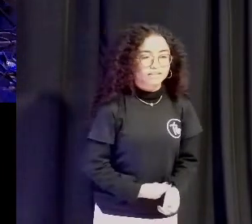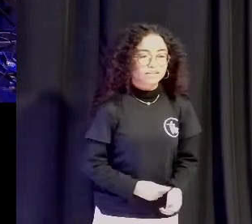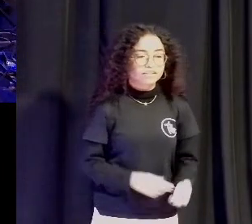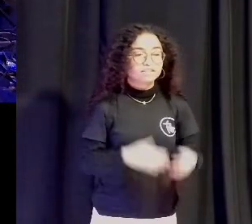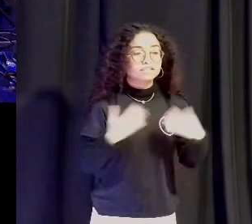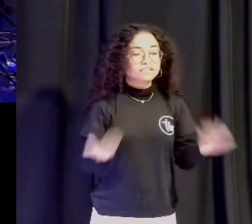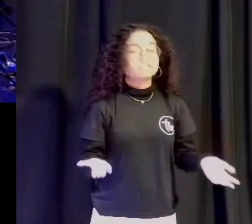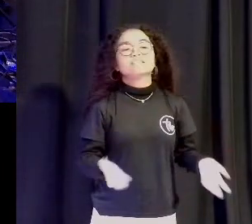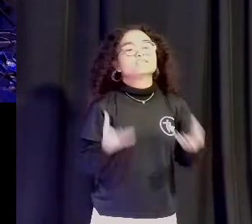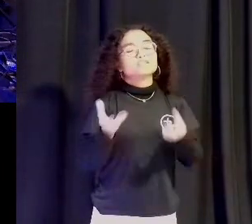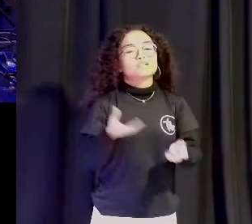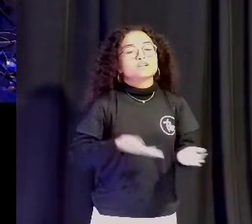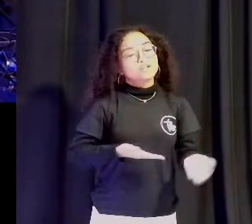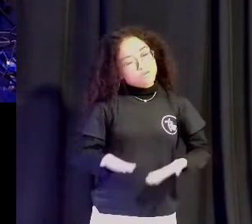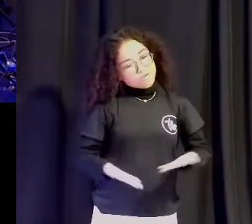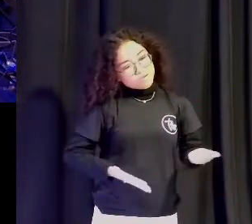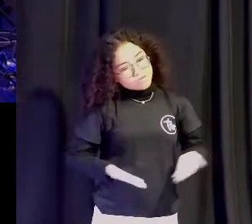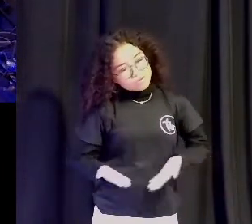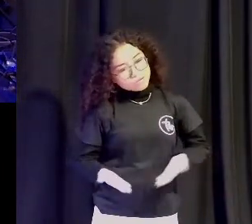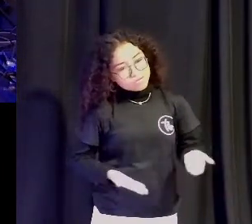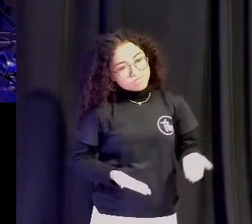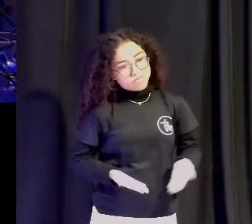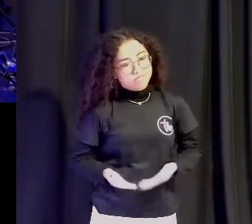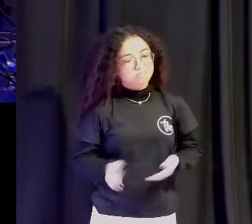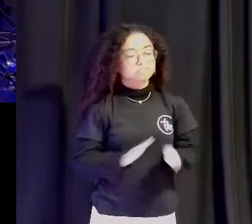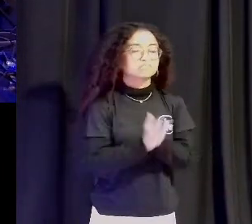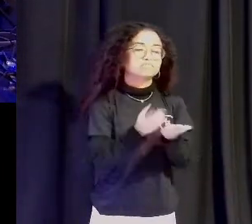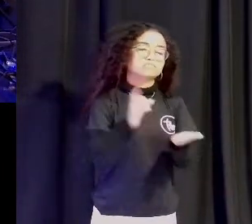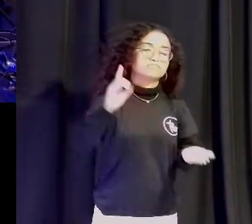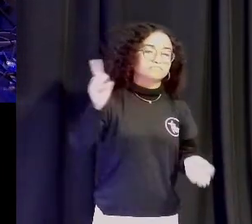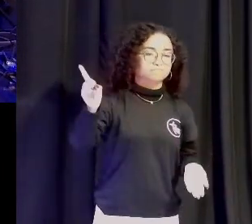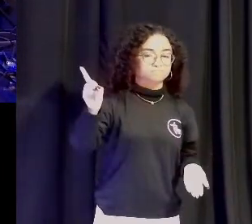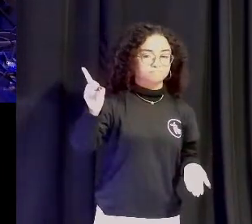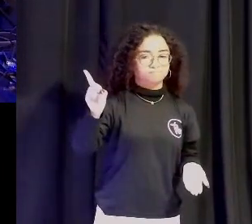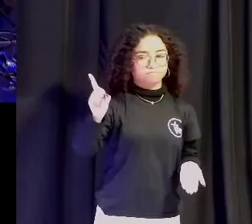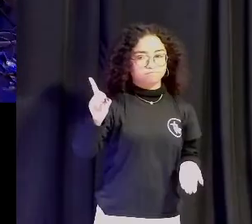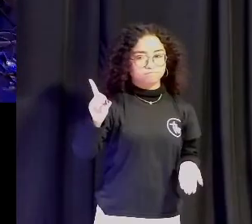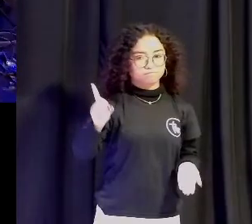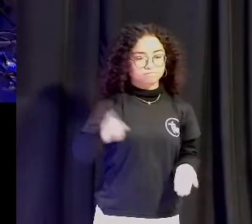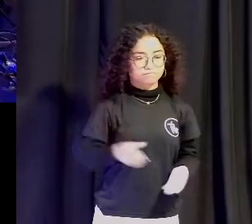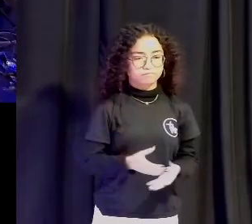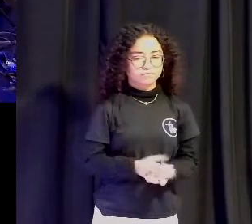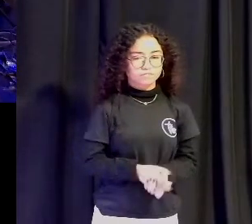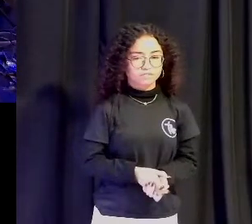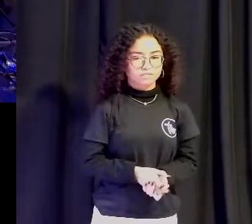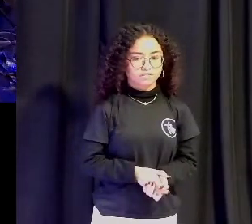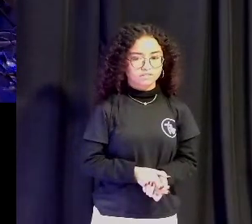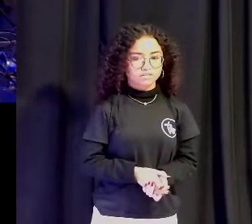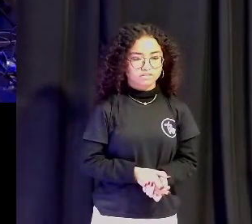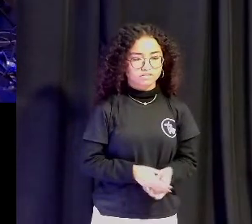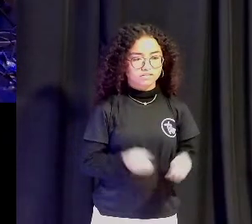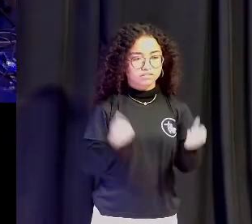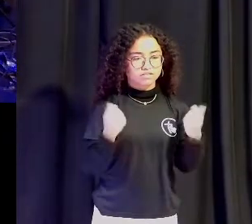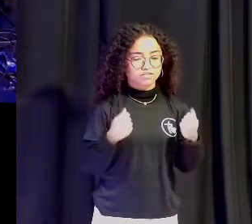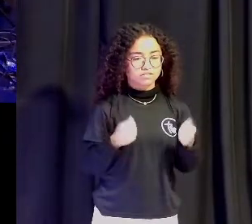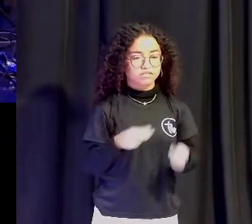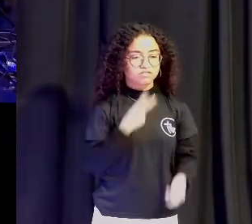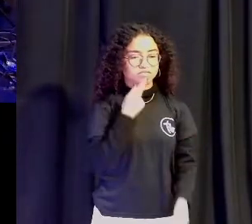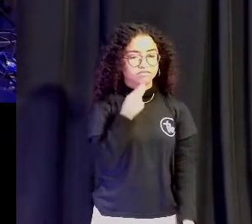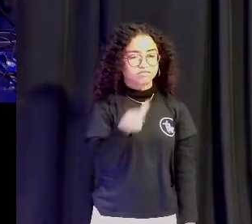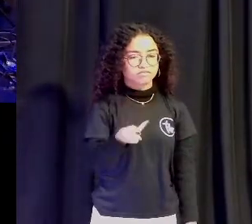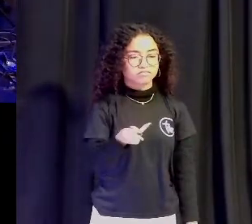Queridos, eu queria compartilhar com vocês uma porção da palavra. Eu queria mencionar que ontem